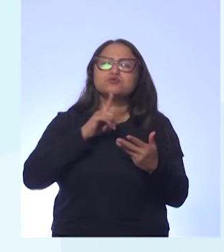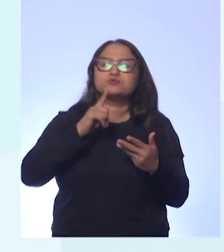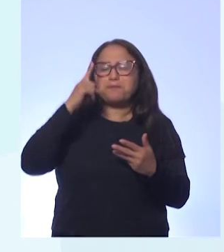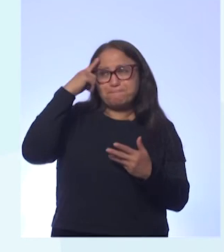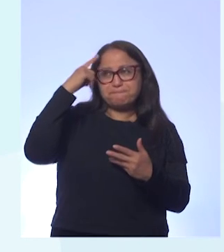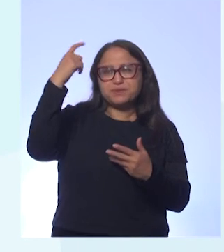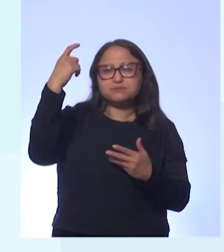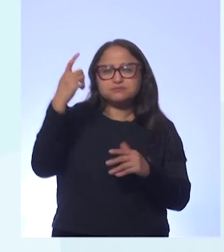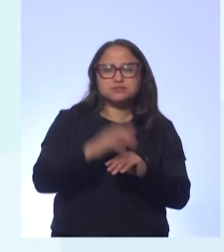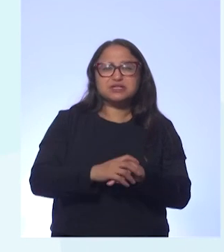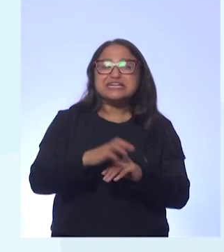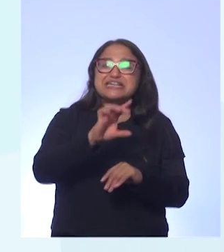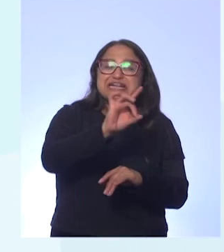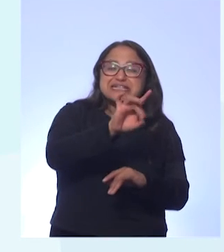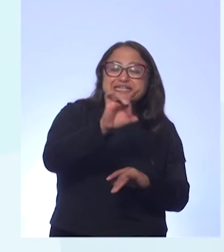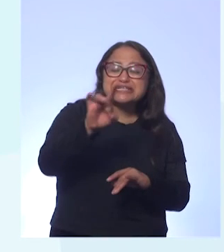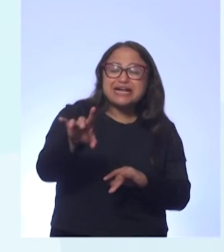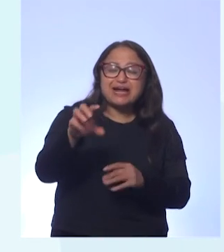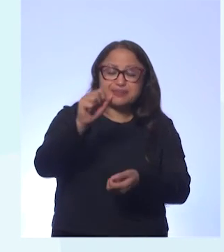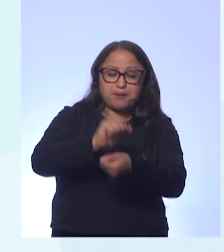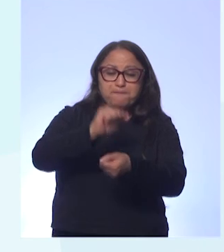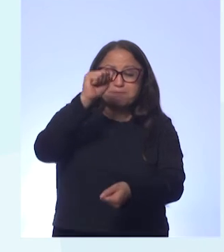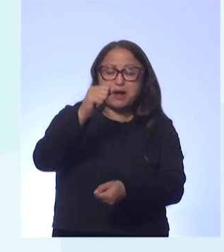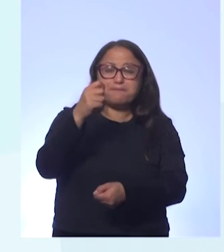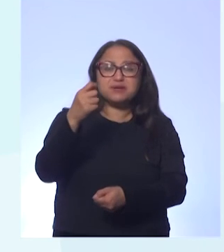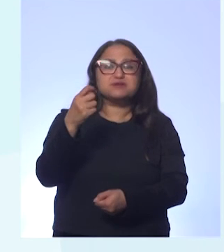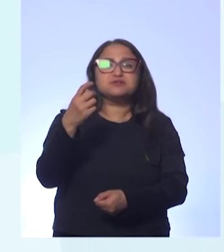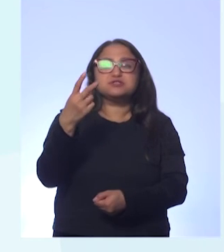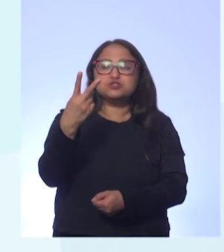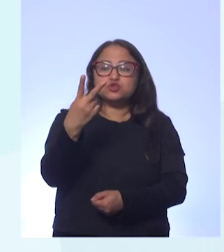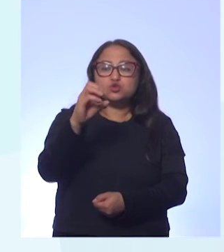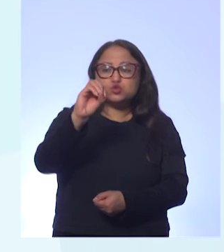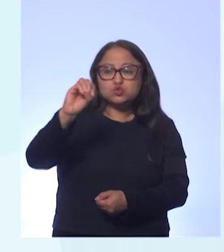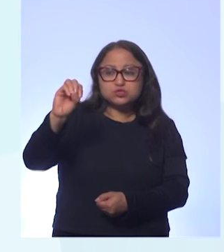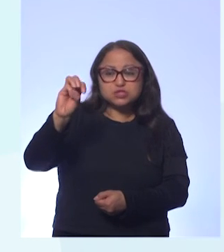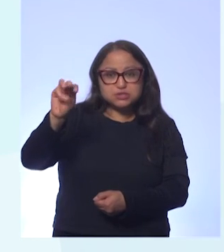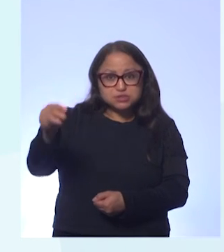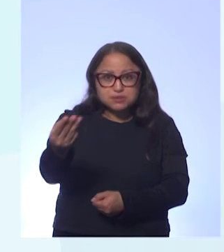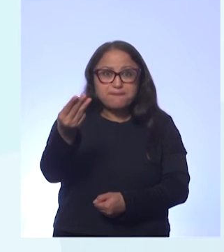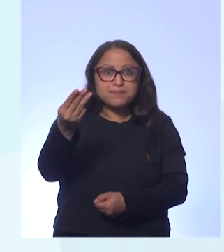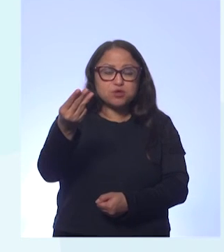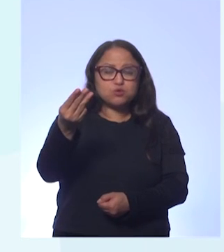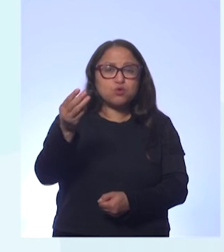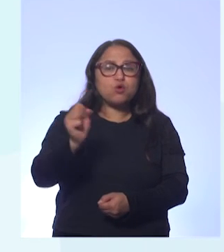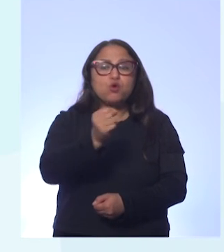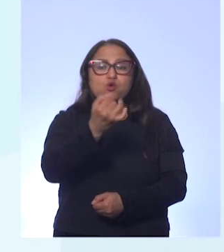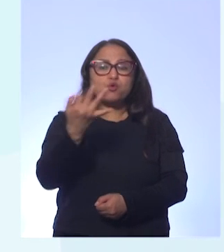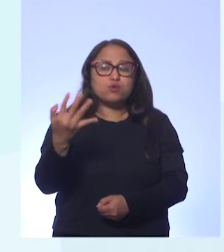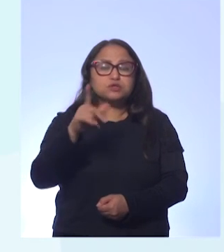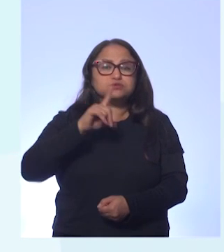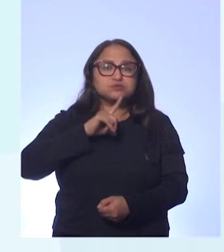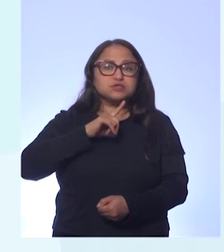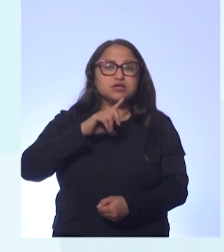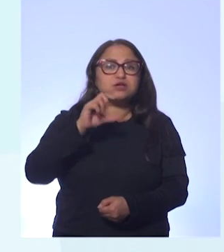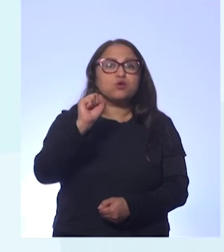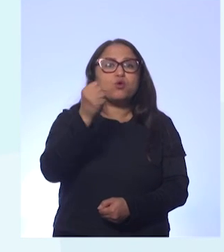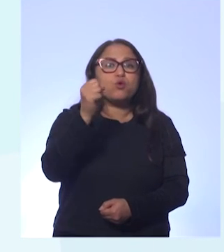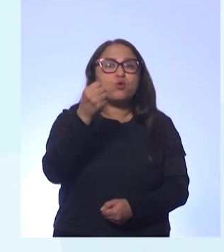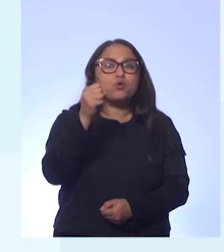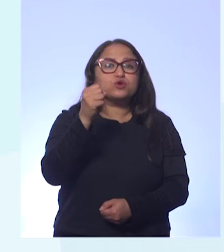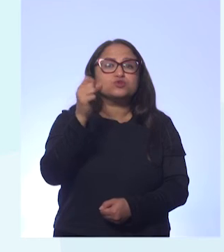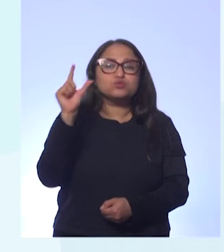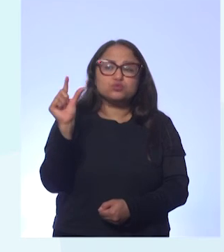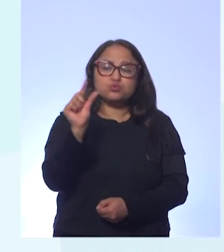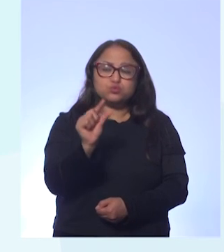ideia. Se cada um no mapa vale 200.000 vezes menos, então, quando eu tiver 8, vai representar quantas vezes